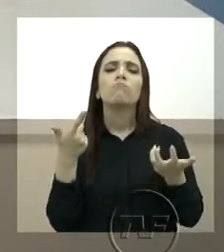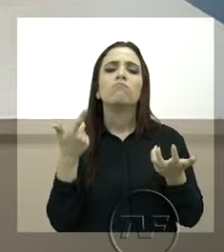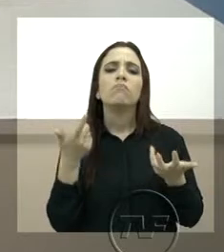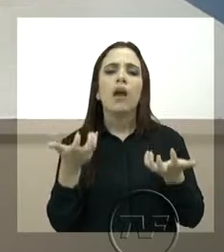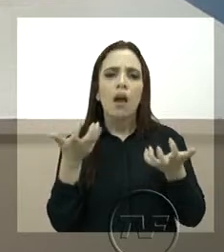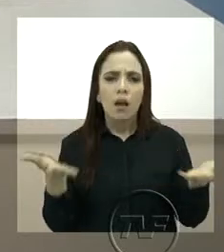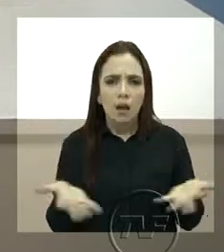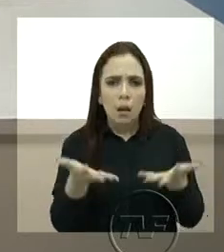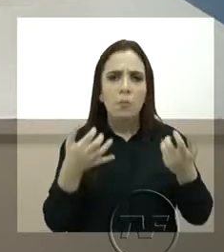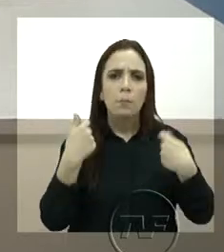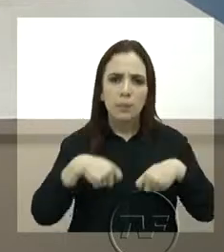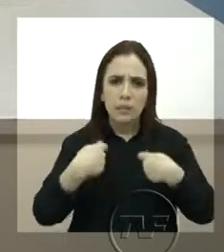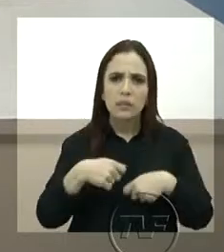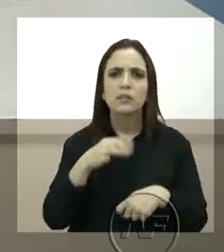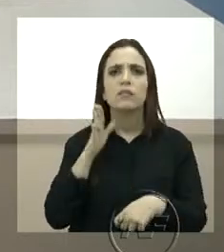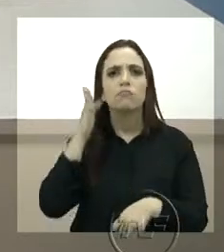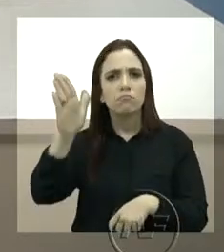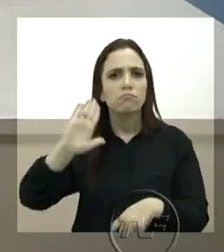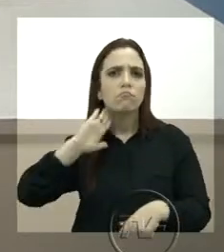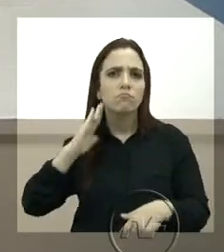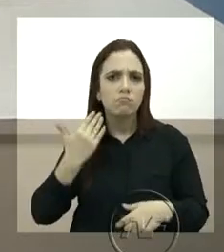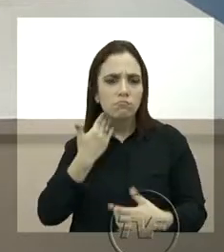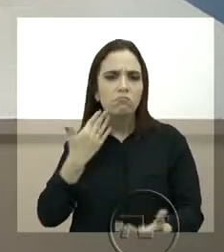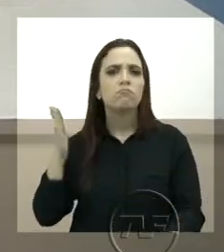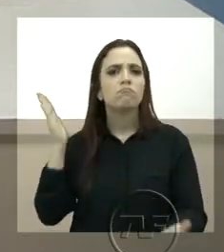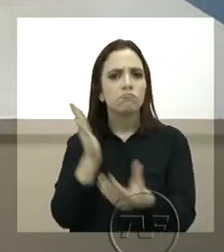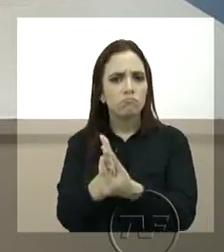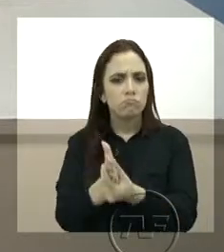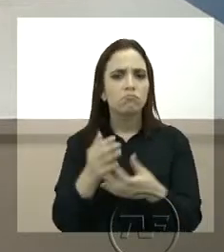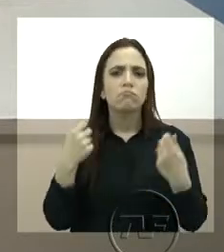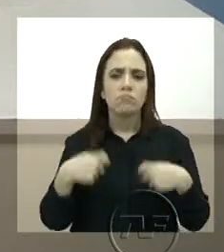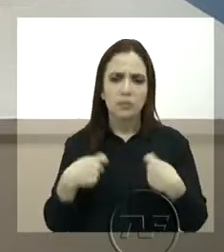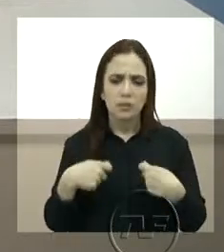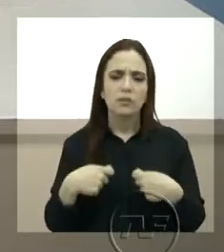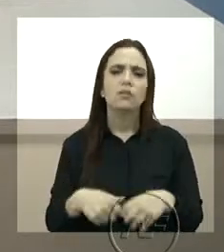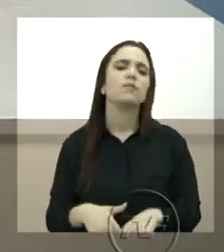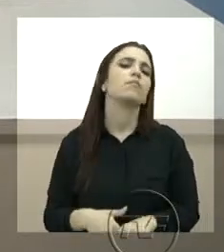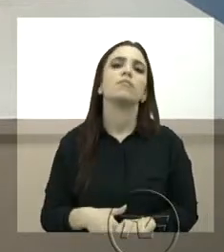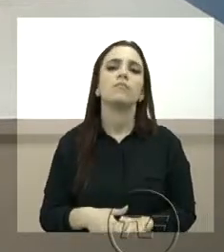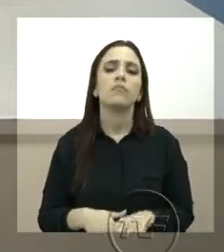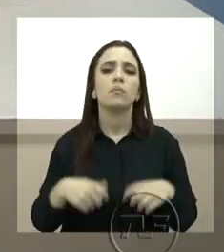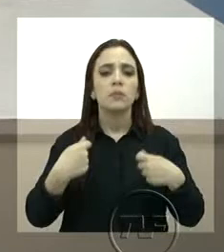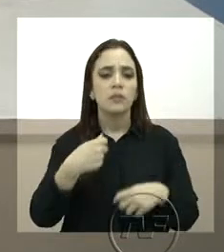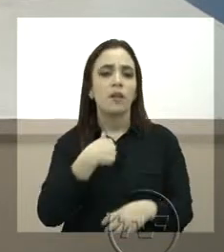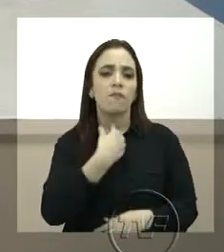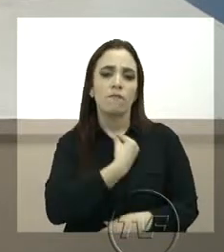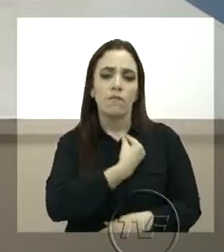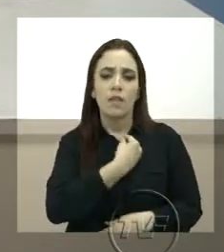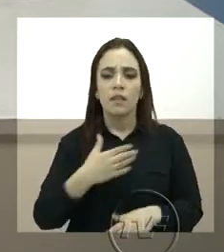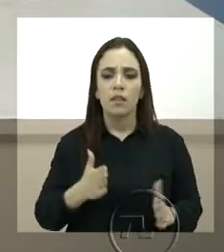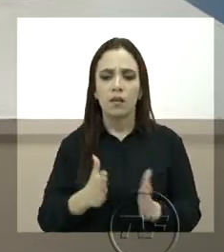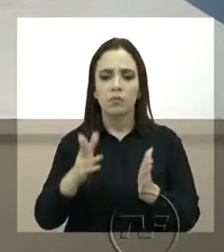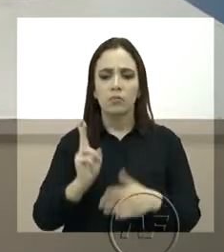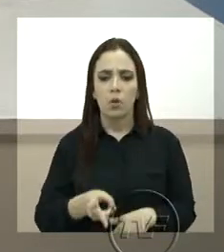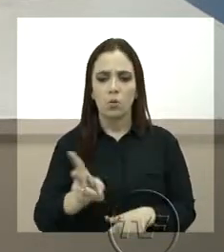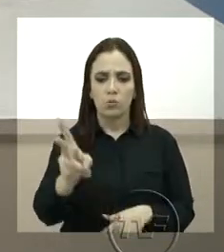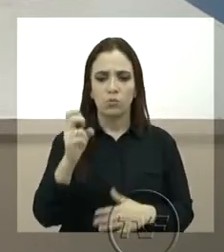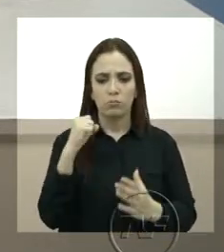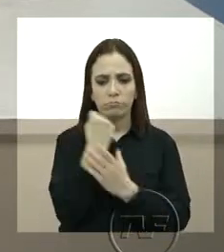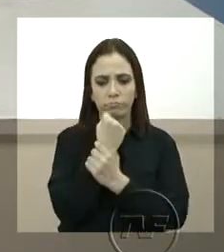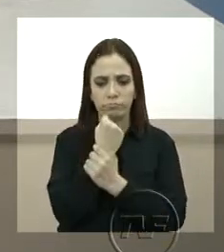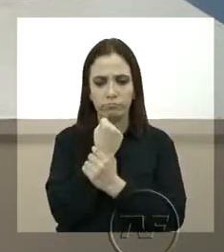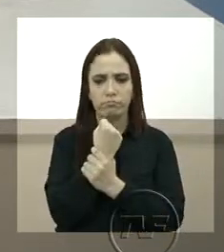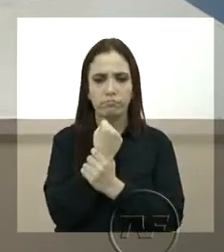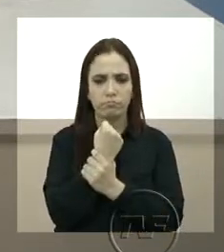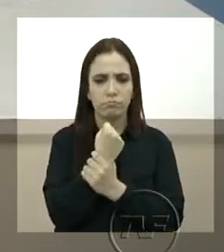haja a denúncia e para que a mulher vítima de violência doméstica, ela possa seguir a vida, que é exatamente garantindo 5% de